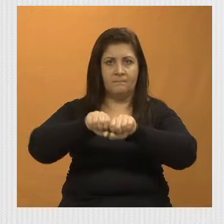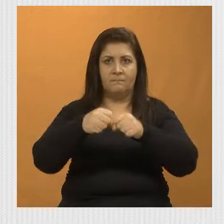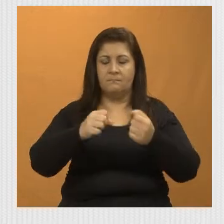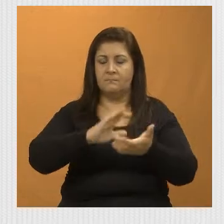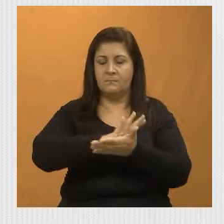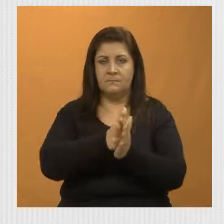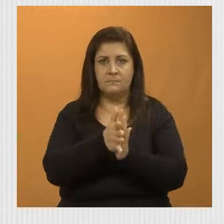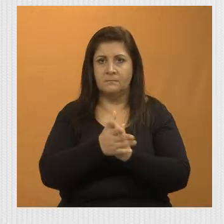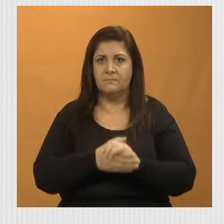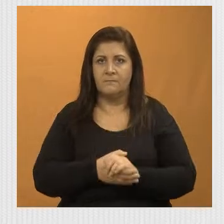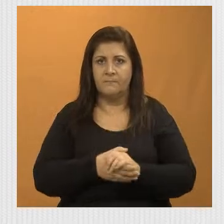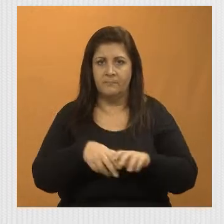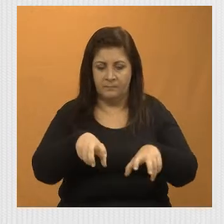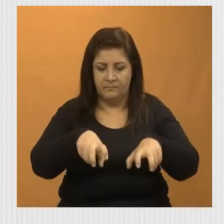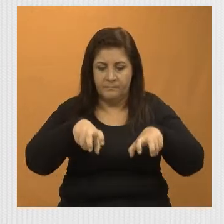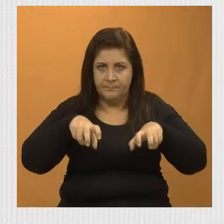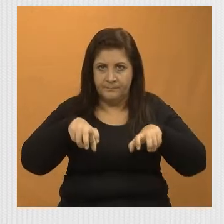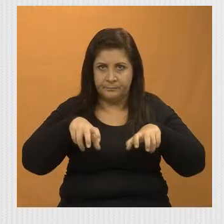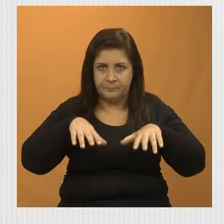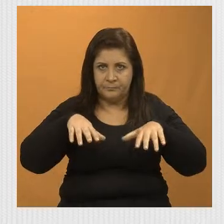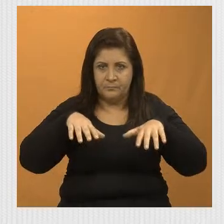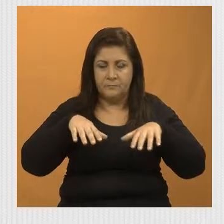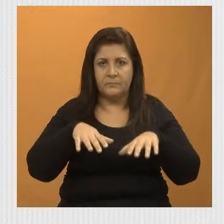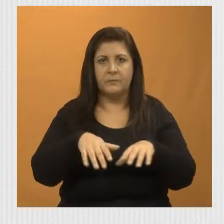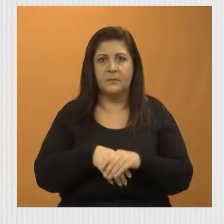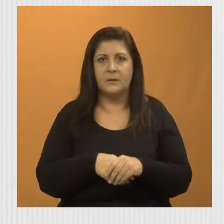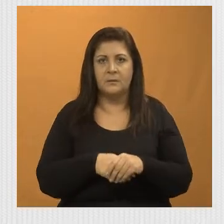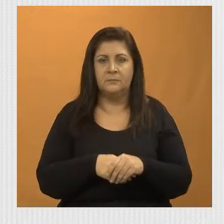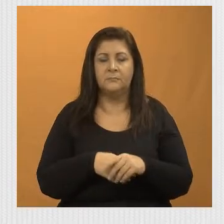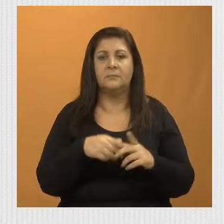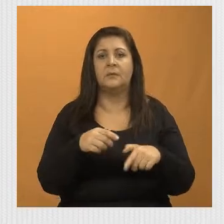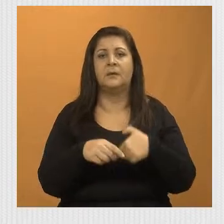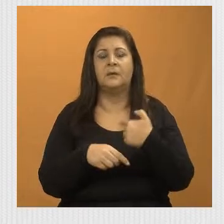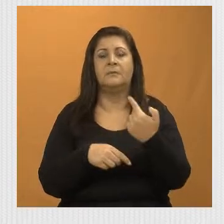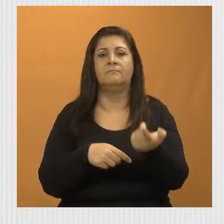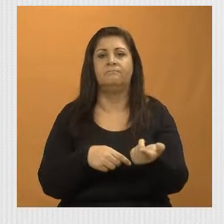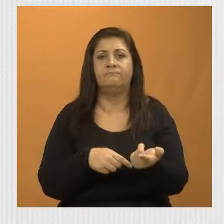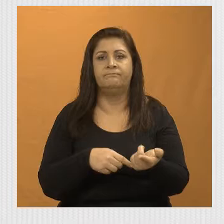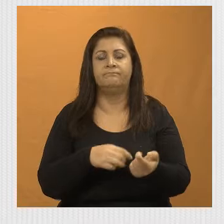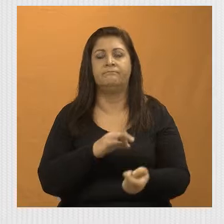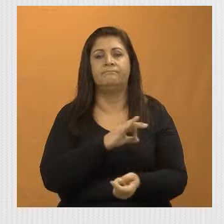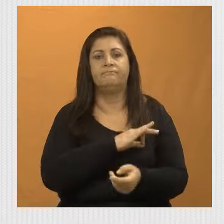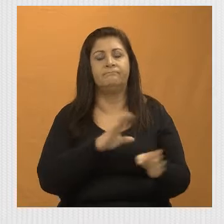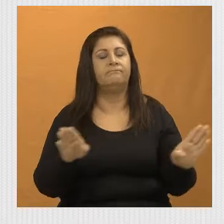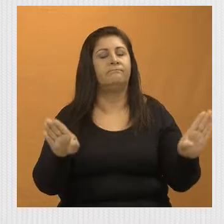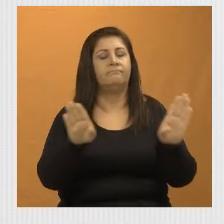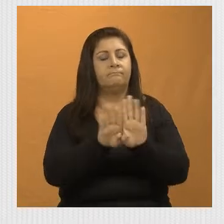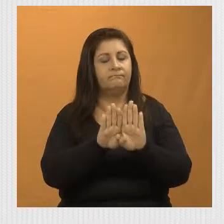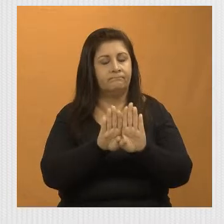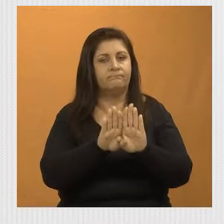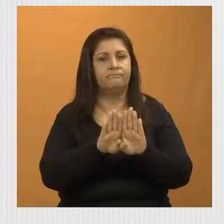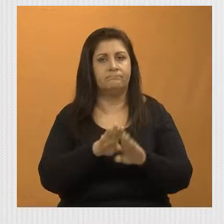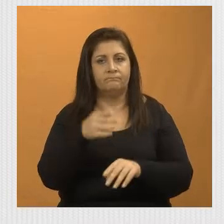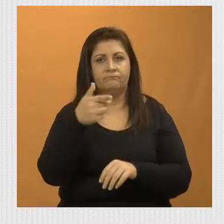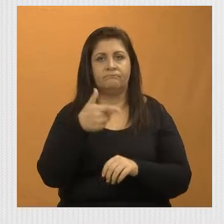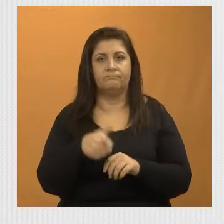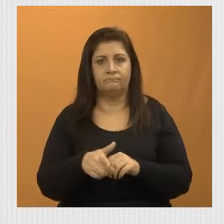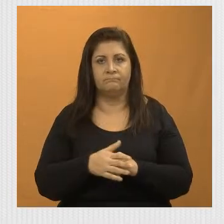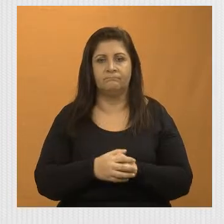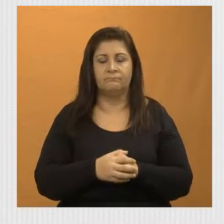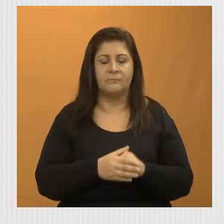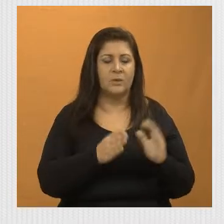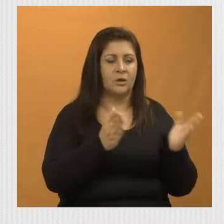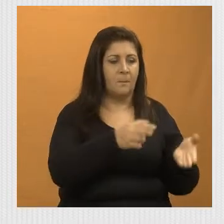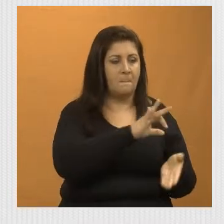E essa arquibancada gerou aí uma interdição pela Defesa Civil também. Então, tinha a interdição